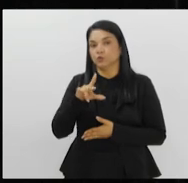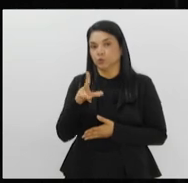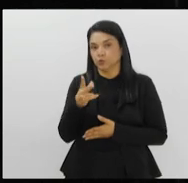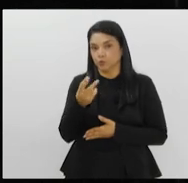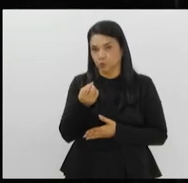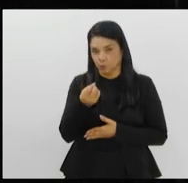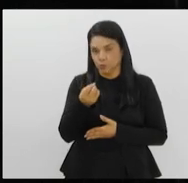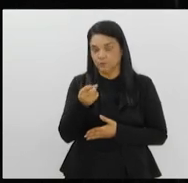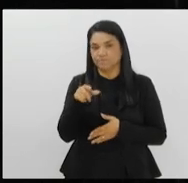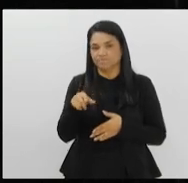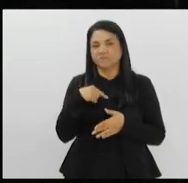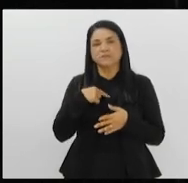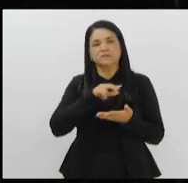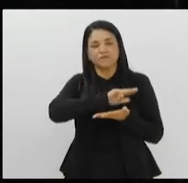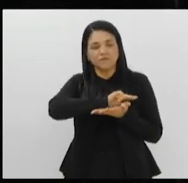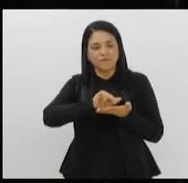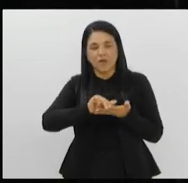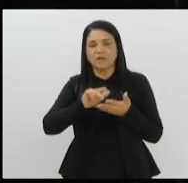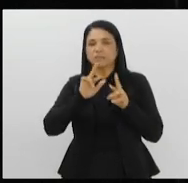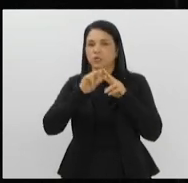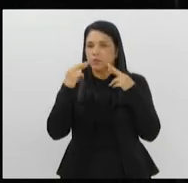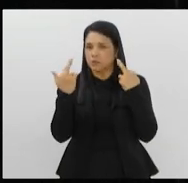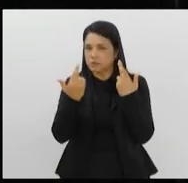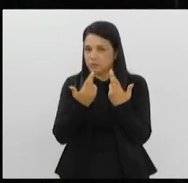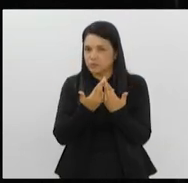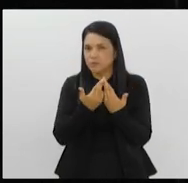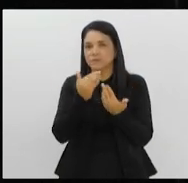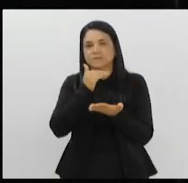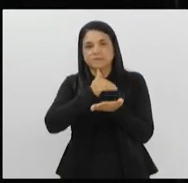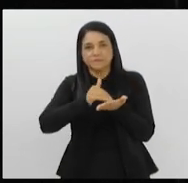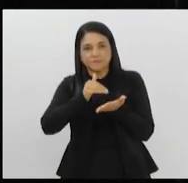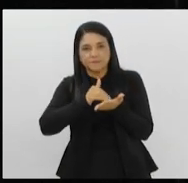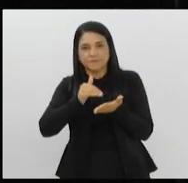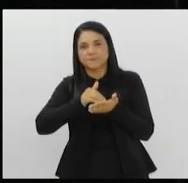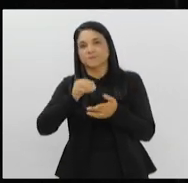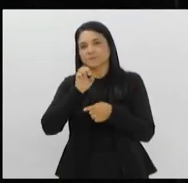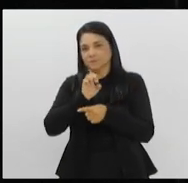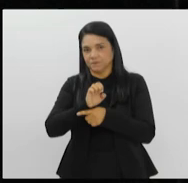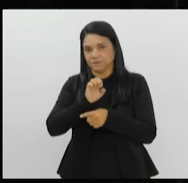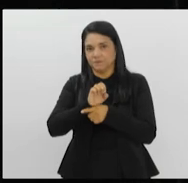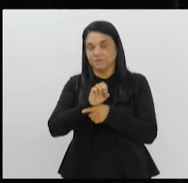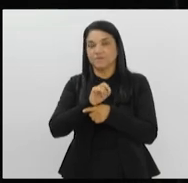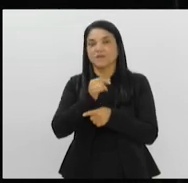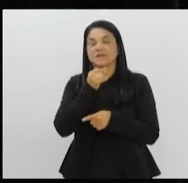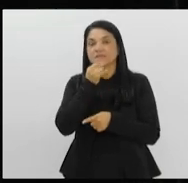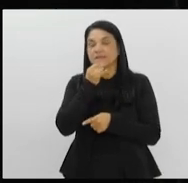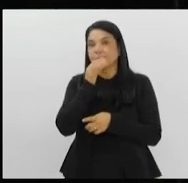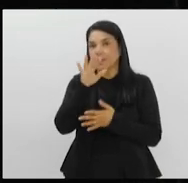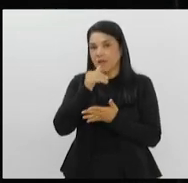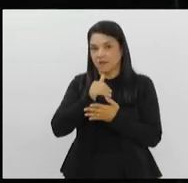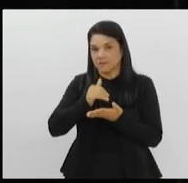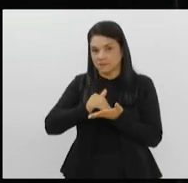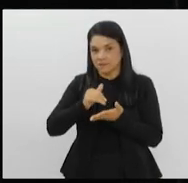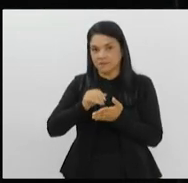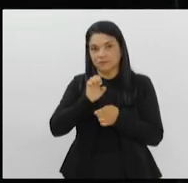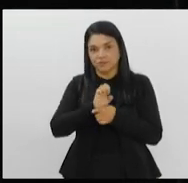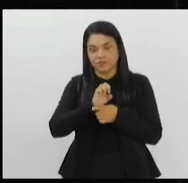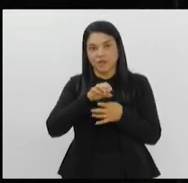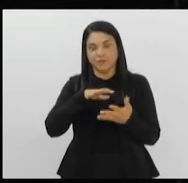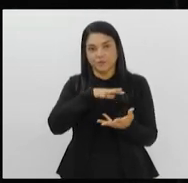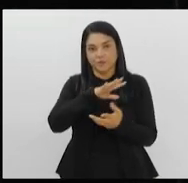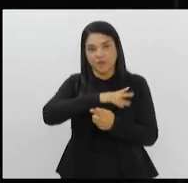nós fizemos diversas reuniões em secretarias de Estado, como a Secretaria de Estado de Meio Ambiente